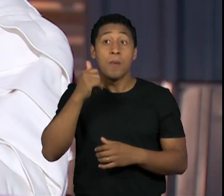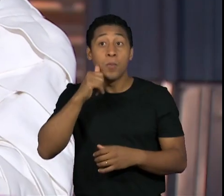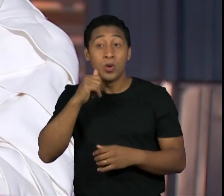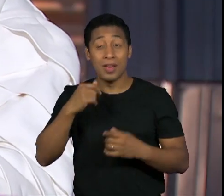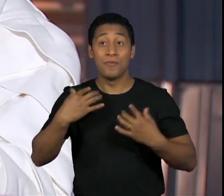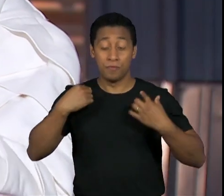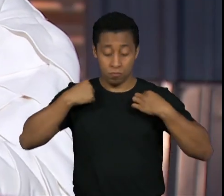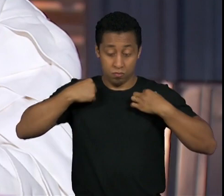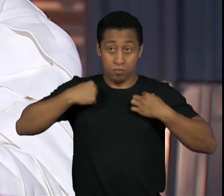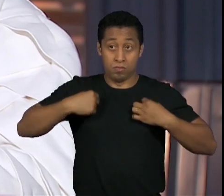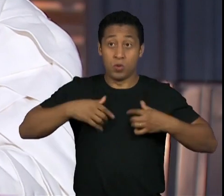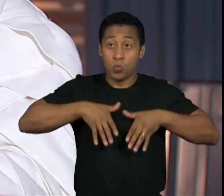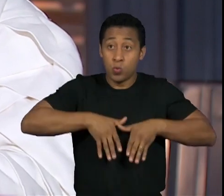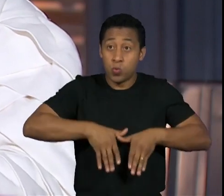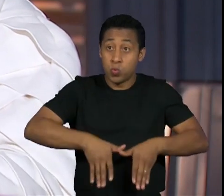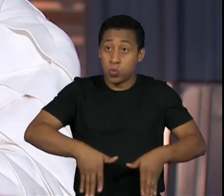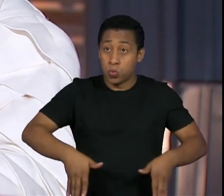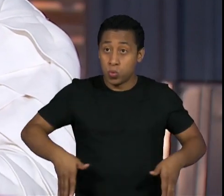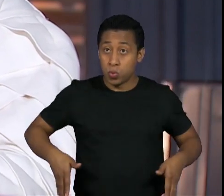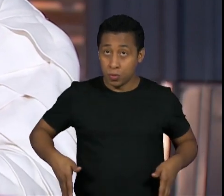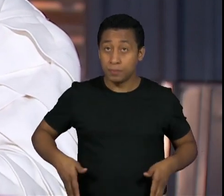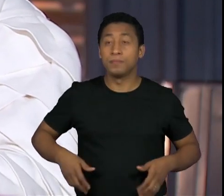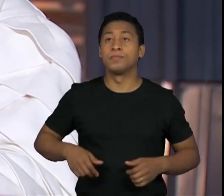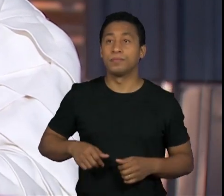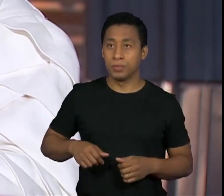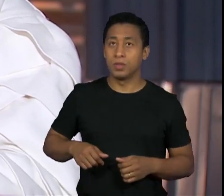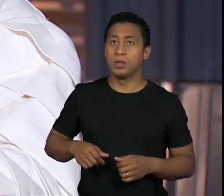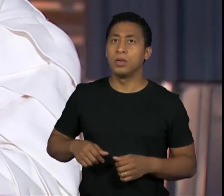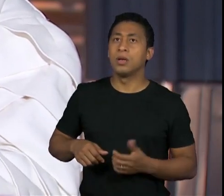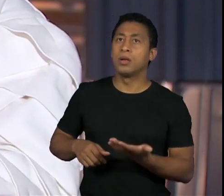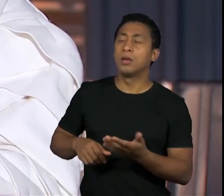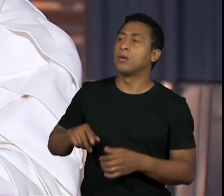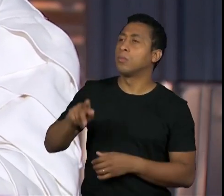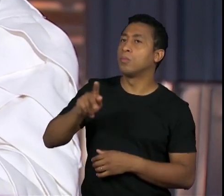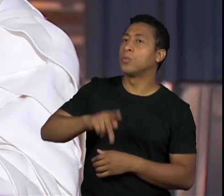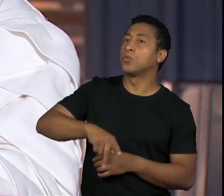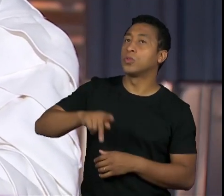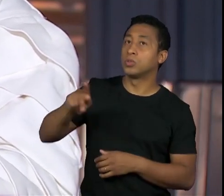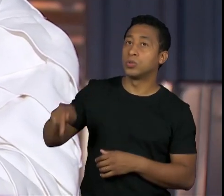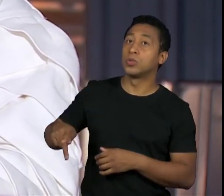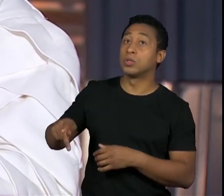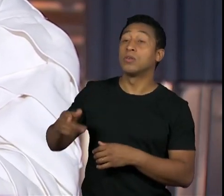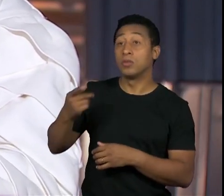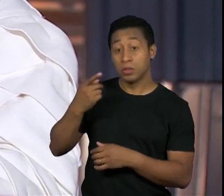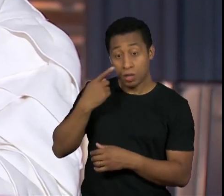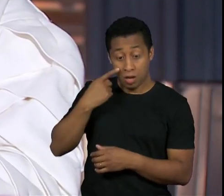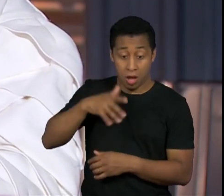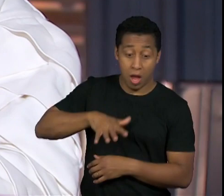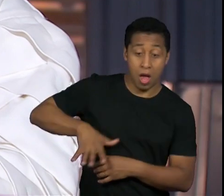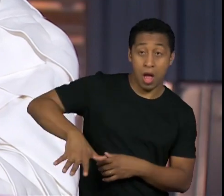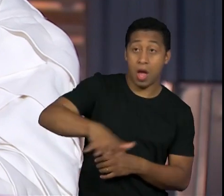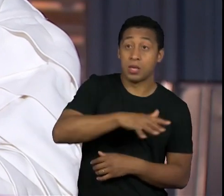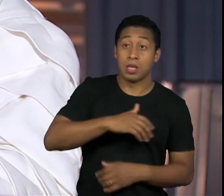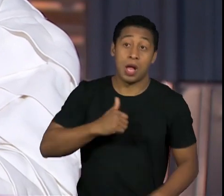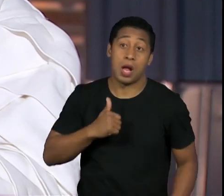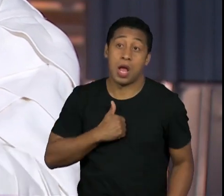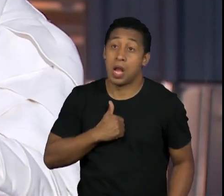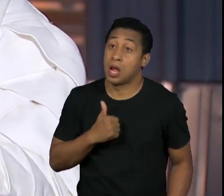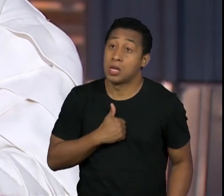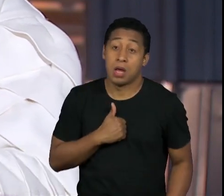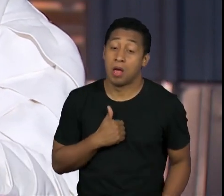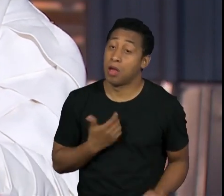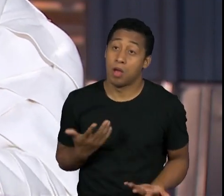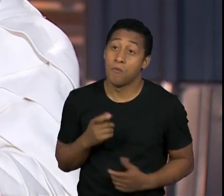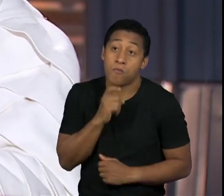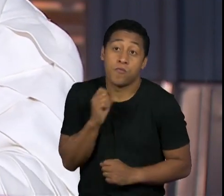vestido. E a turma, bem educada pela professora, né, diz, professora, porque nós estamos no Canadá. Que não no calor de Salvador. Eu